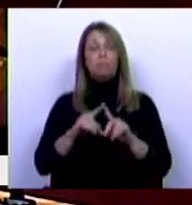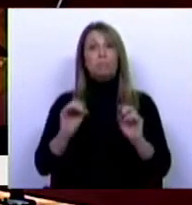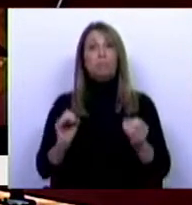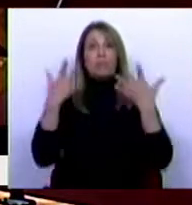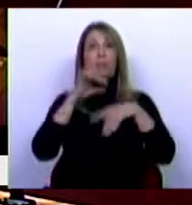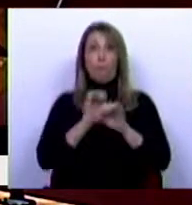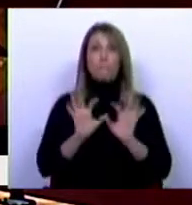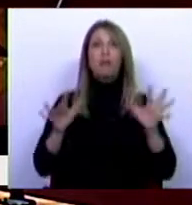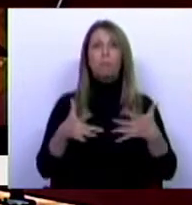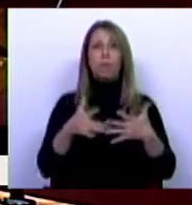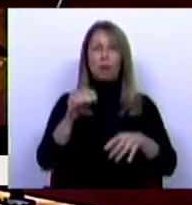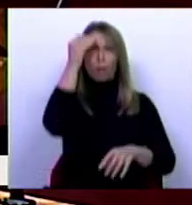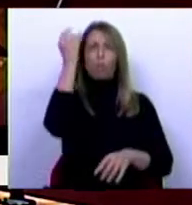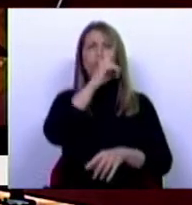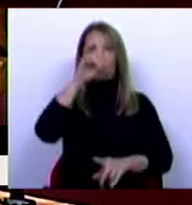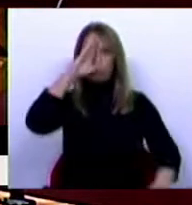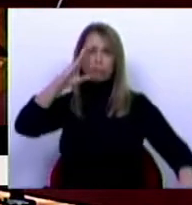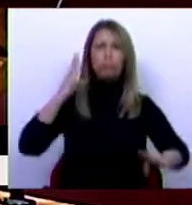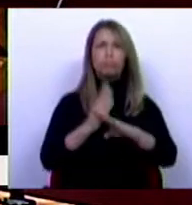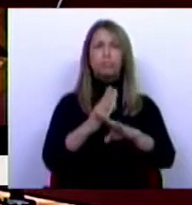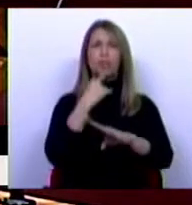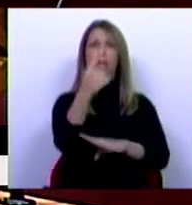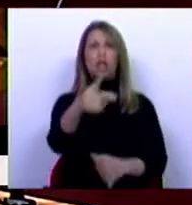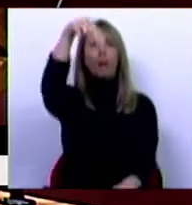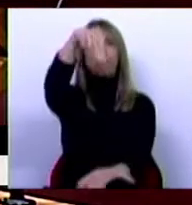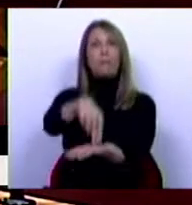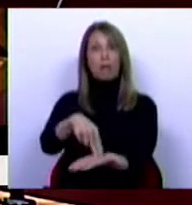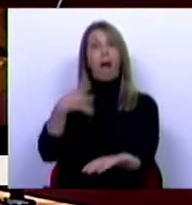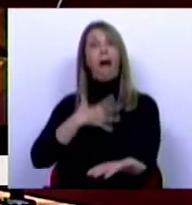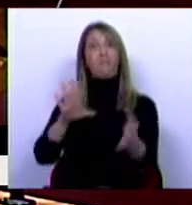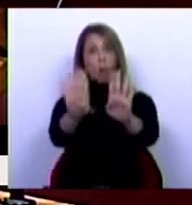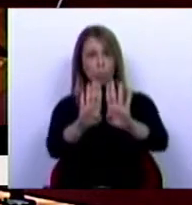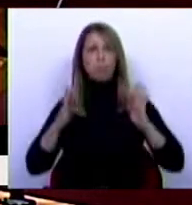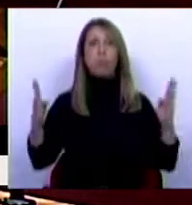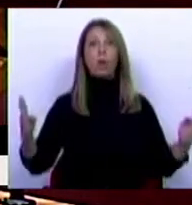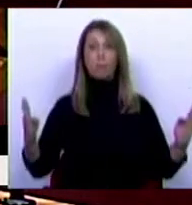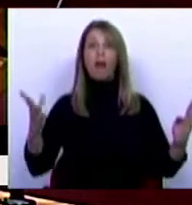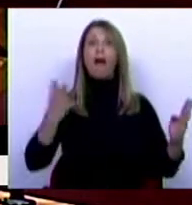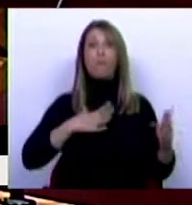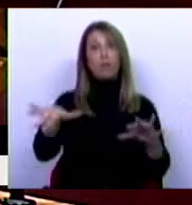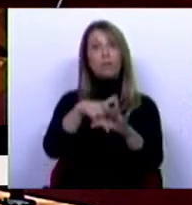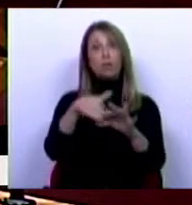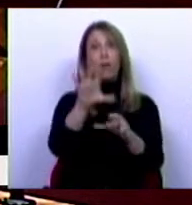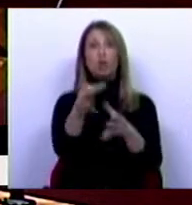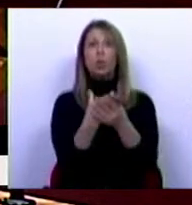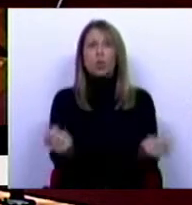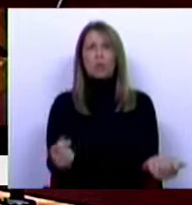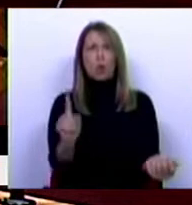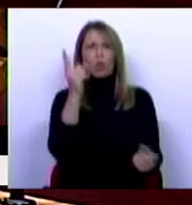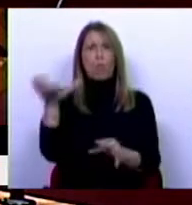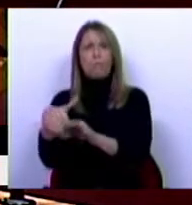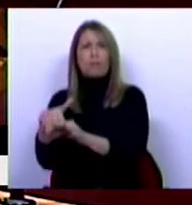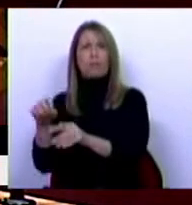em dizer presente, em manter a porta aberta, querendo fazer parte da solução e não do problema.